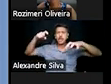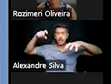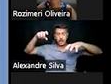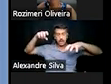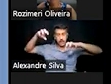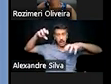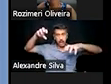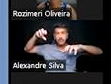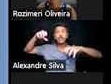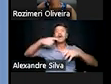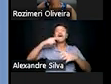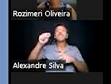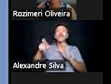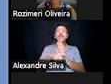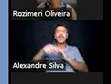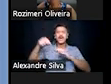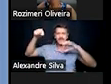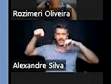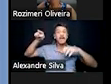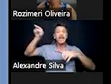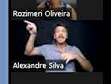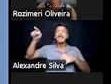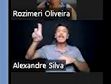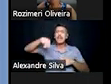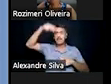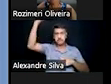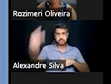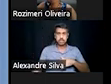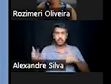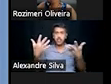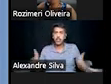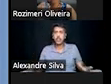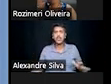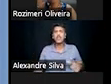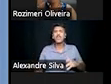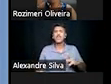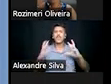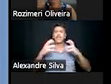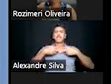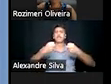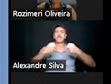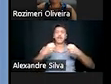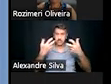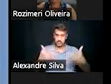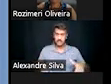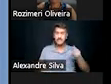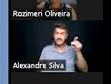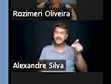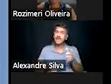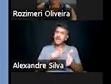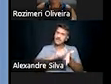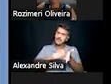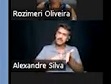não ser recapturada, ela se joga lá de cima e morre. E o Darwin tem uma observação no diário de bordo dele que ele